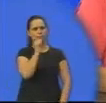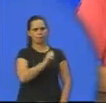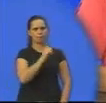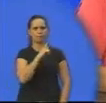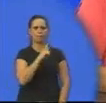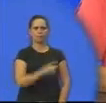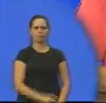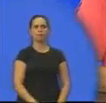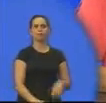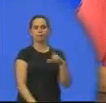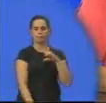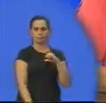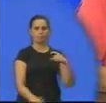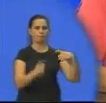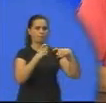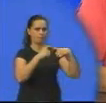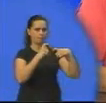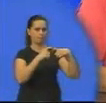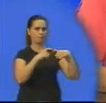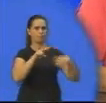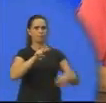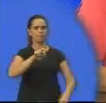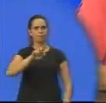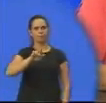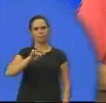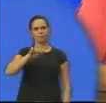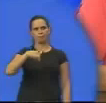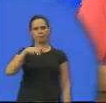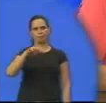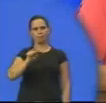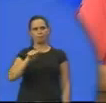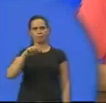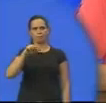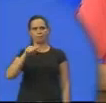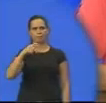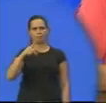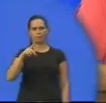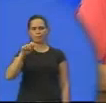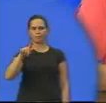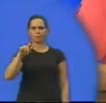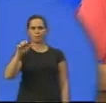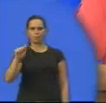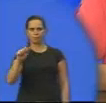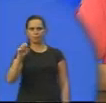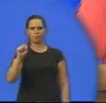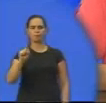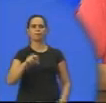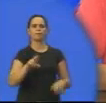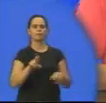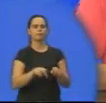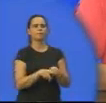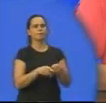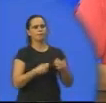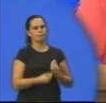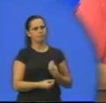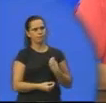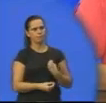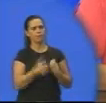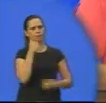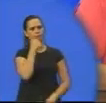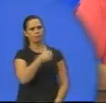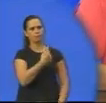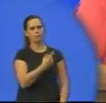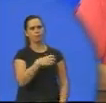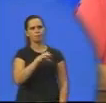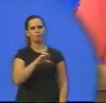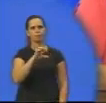Existe uma médica chamada Virginia Apgar, que viveu de 1909 a 1974 e ela foi a